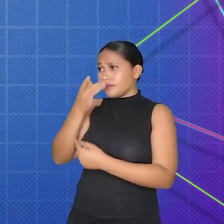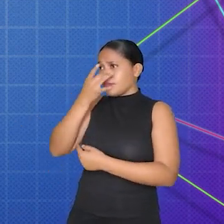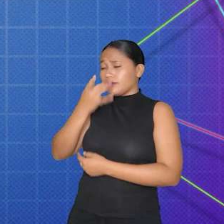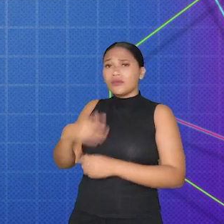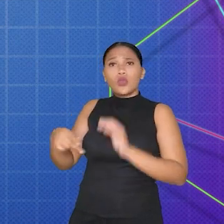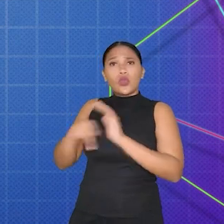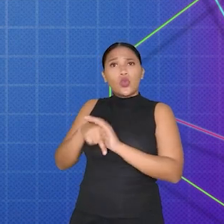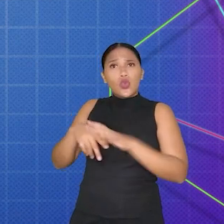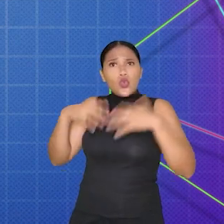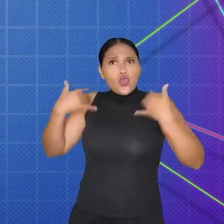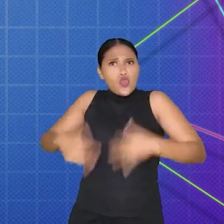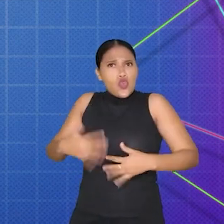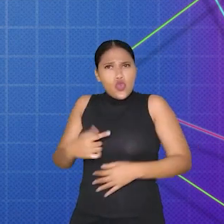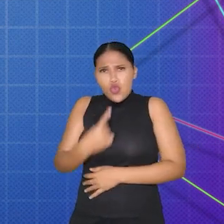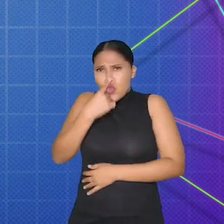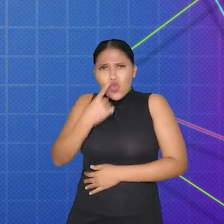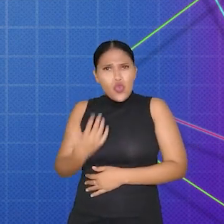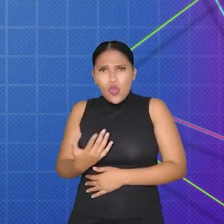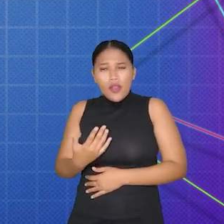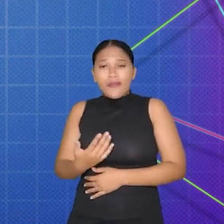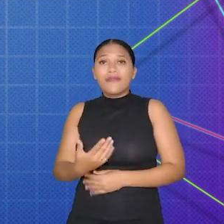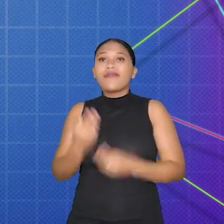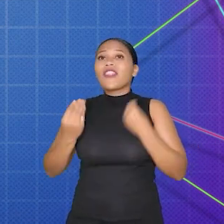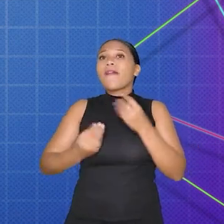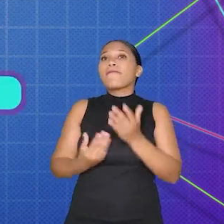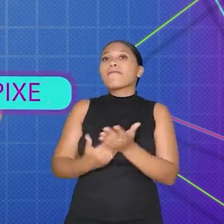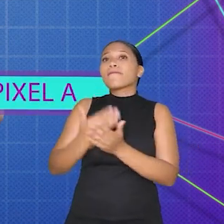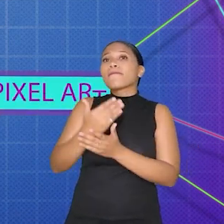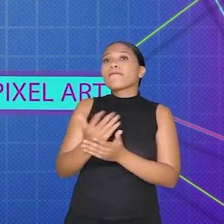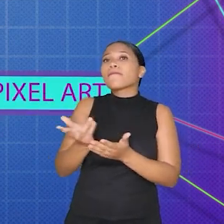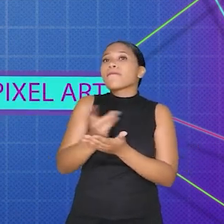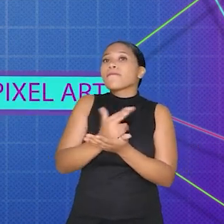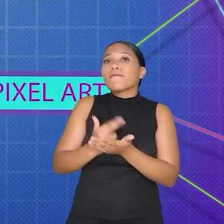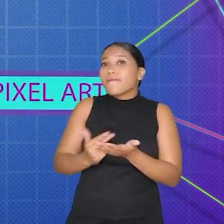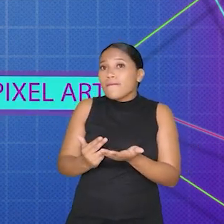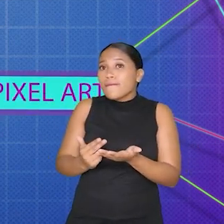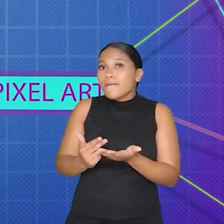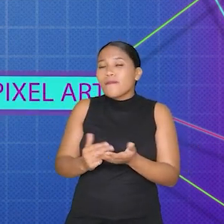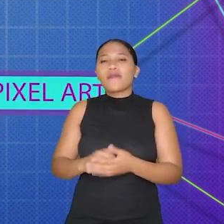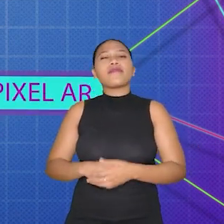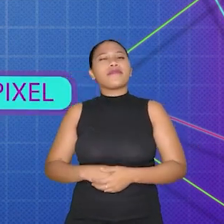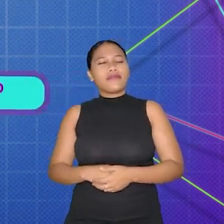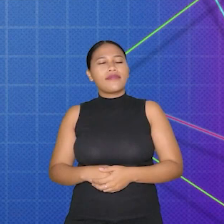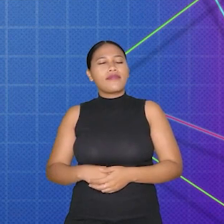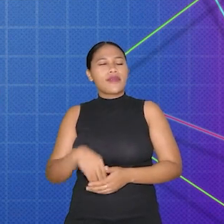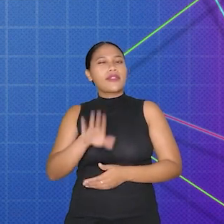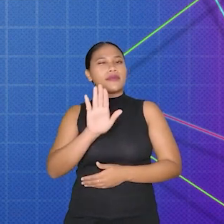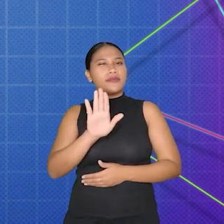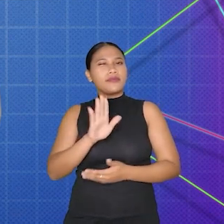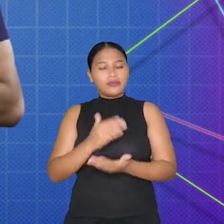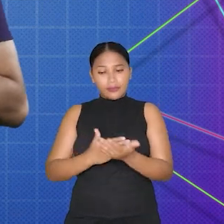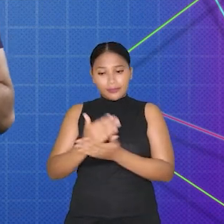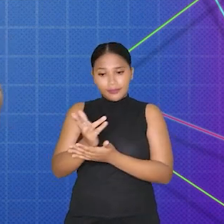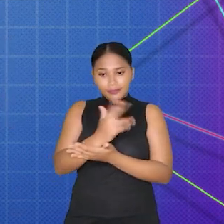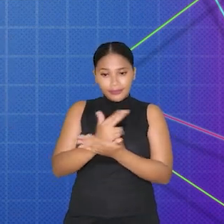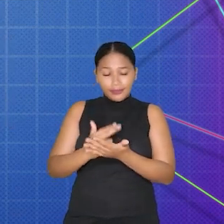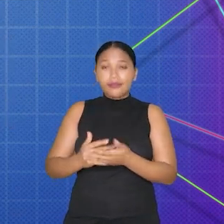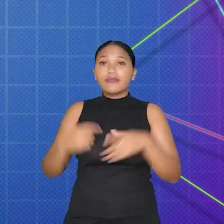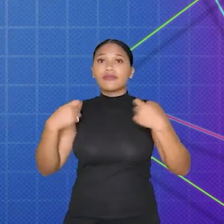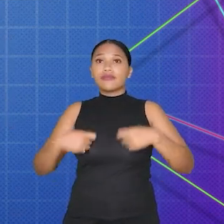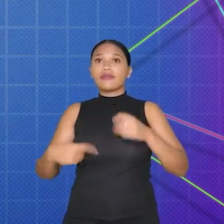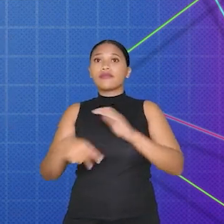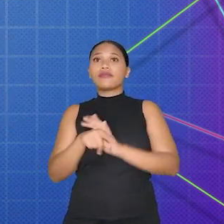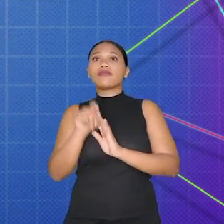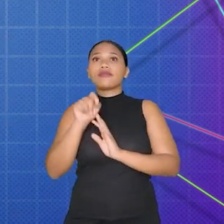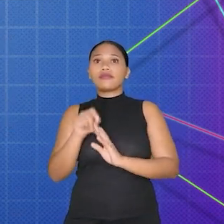aquelas que funcionam melhor para cada projeto. Como começar a desenhar em pixel art? Para começar a desenhar pixel